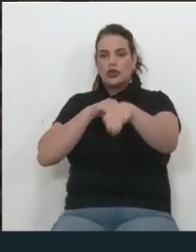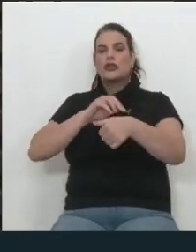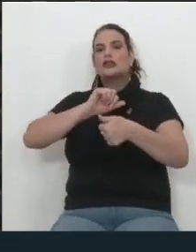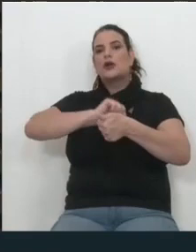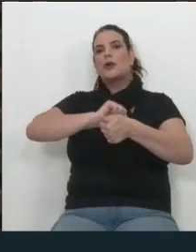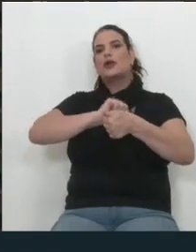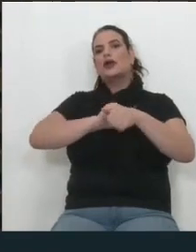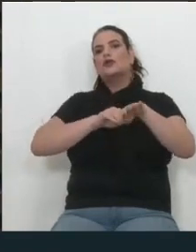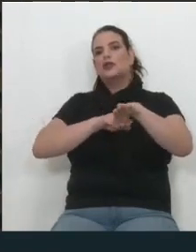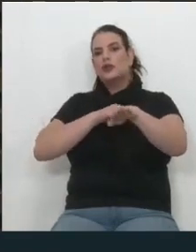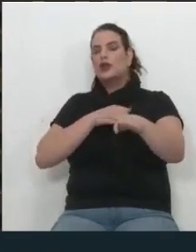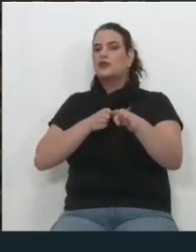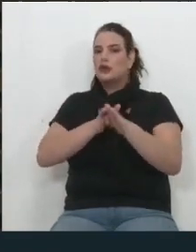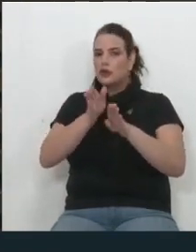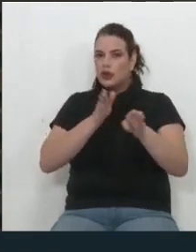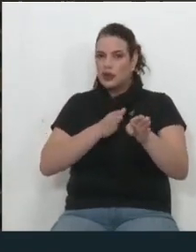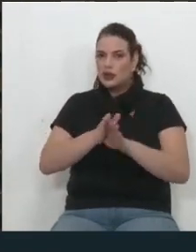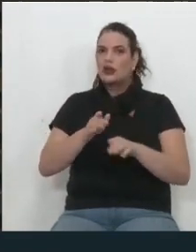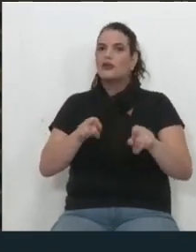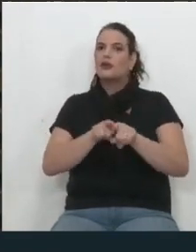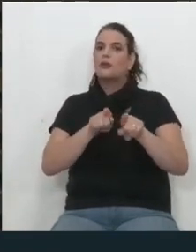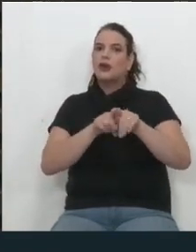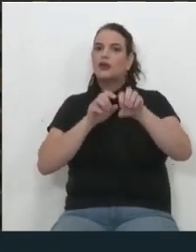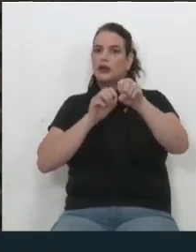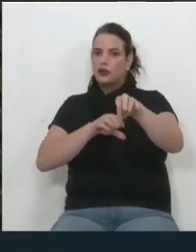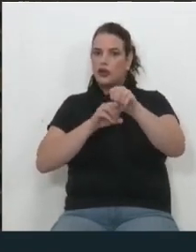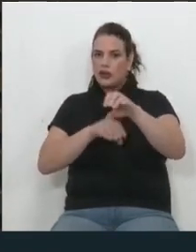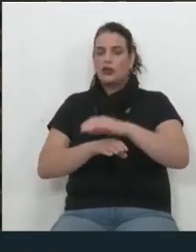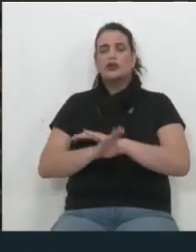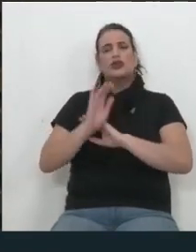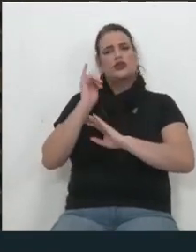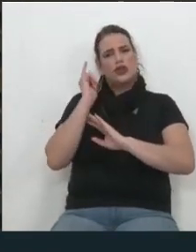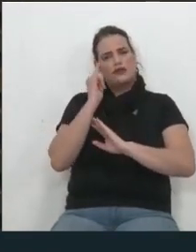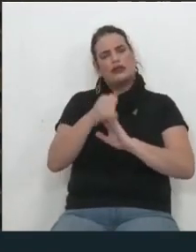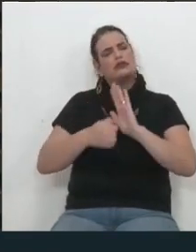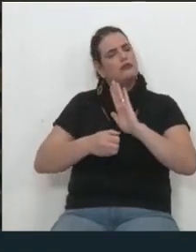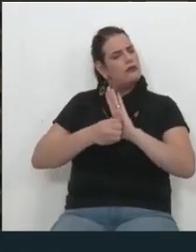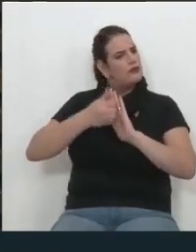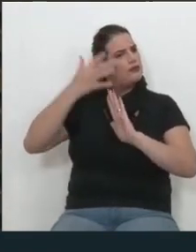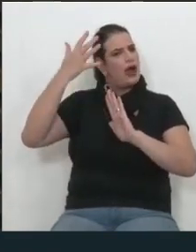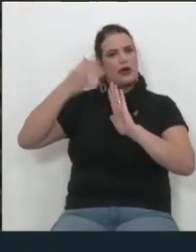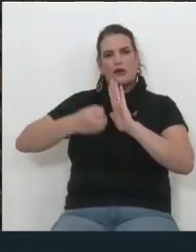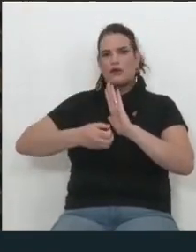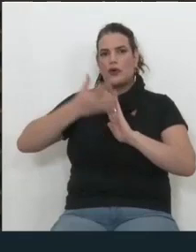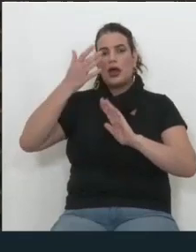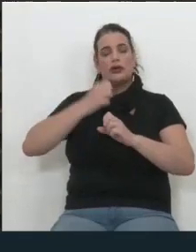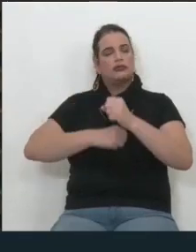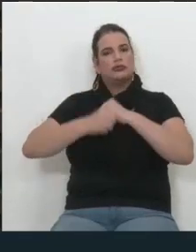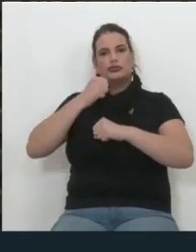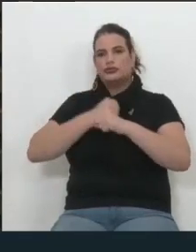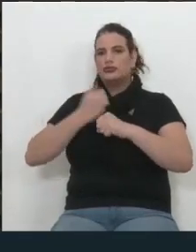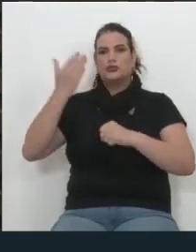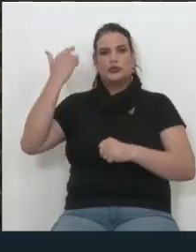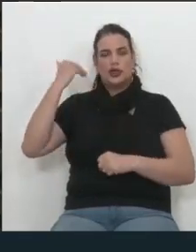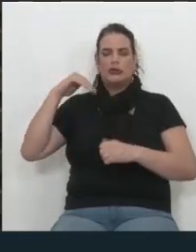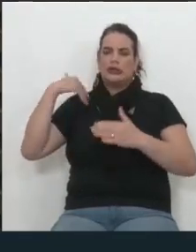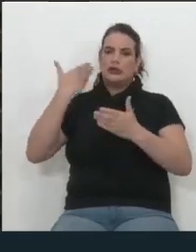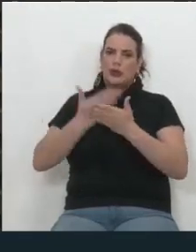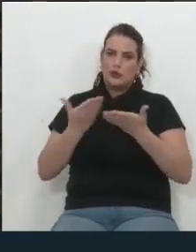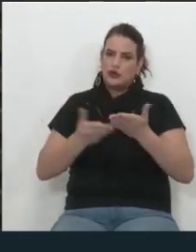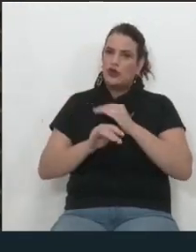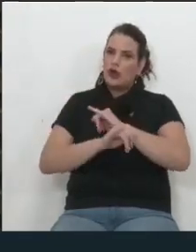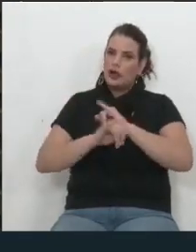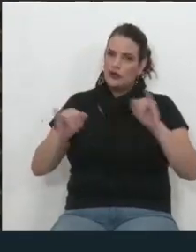na orientação e na educação. E eu já falei isso aqui por muitos e muito tempo atrás. Infelizmente, a cidade de